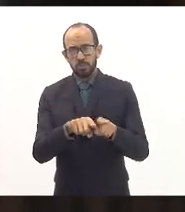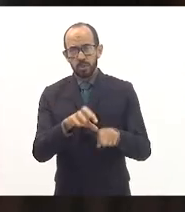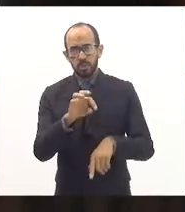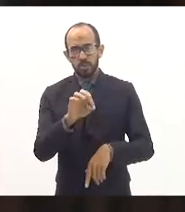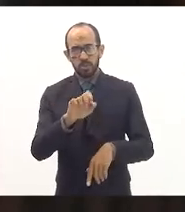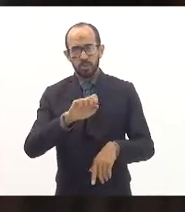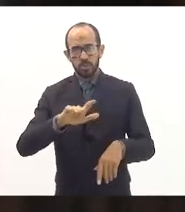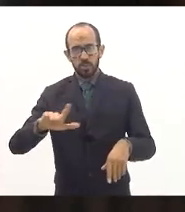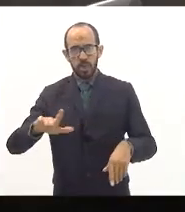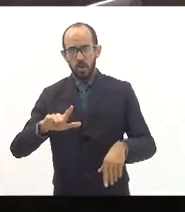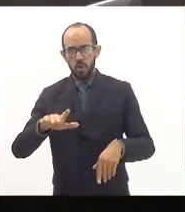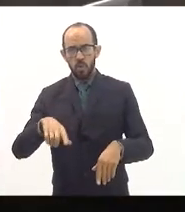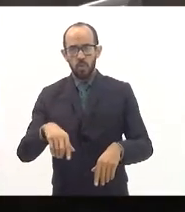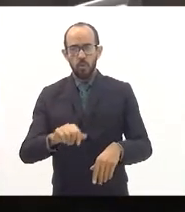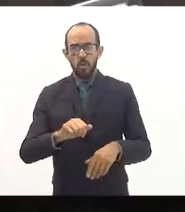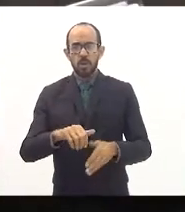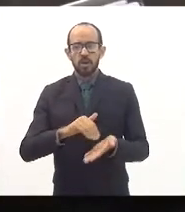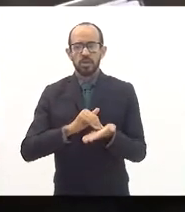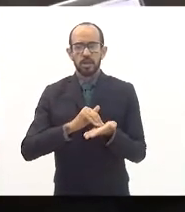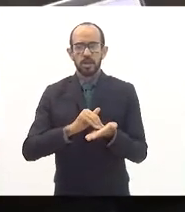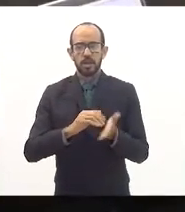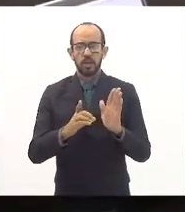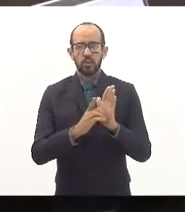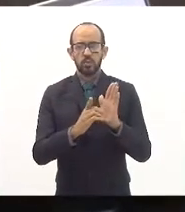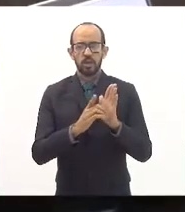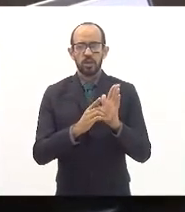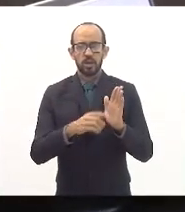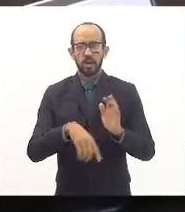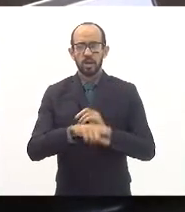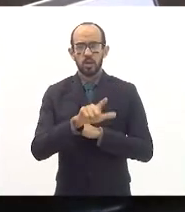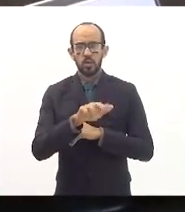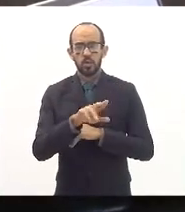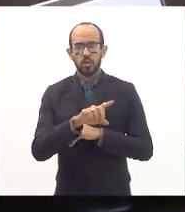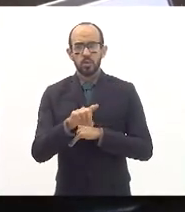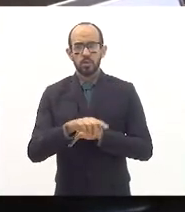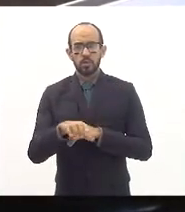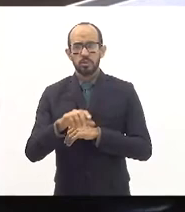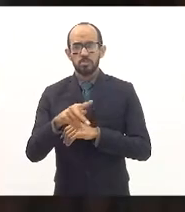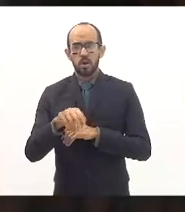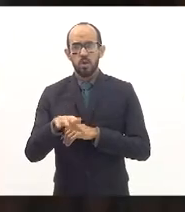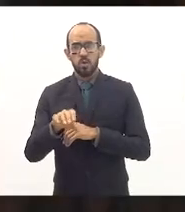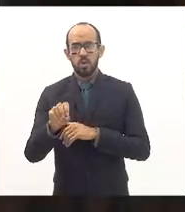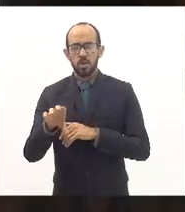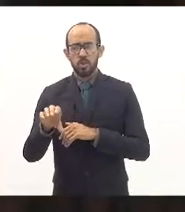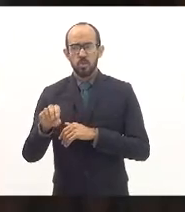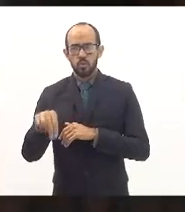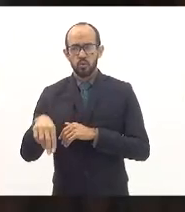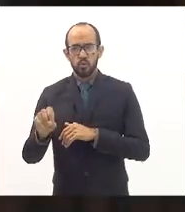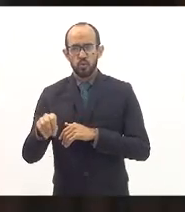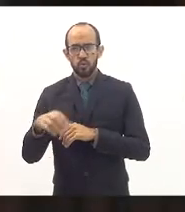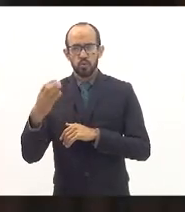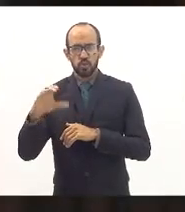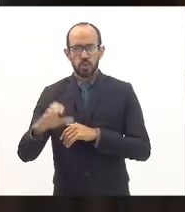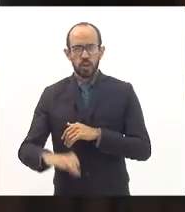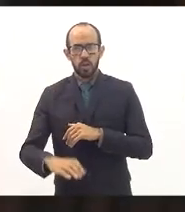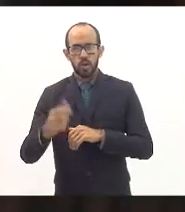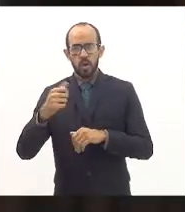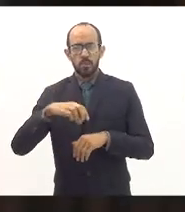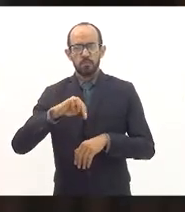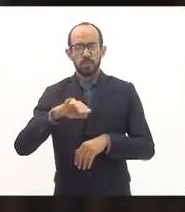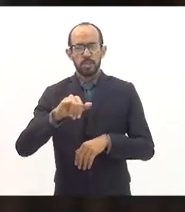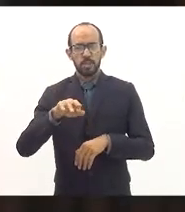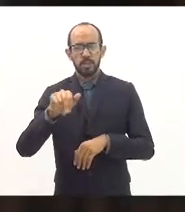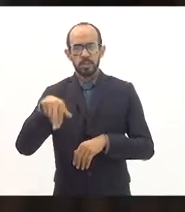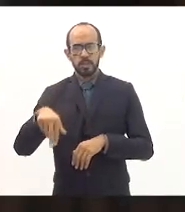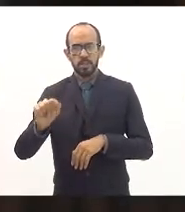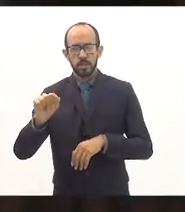Schank, secretário executivo do DETRAN, Luiz Paulino, secretário de Desenvolvimento Econômico de Niterói, Bira Marques, secretário